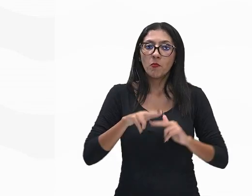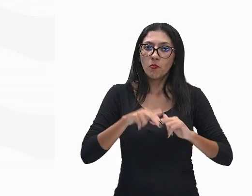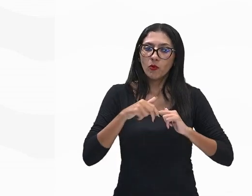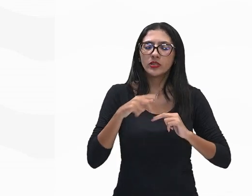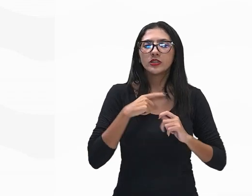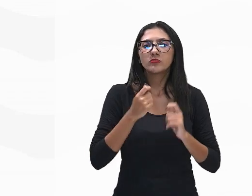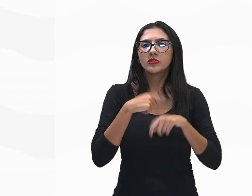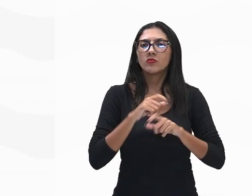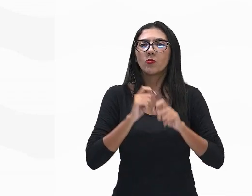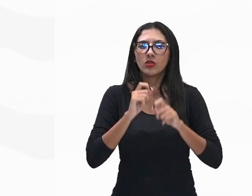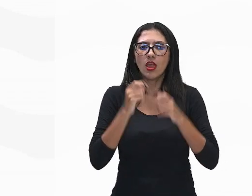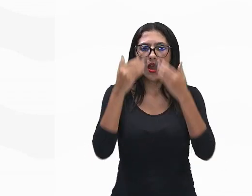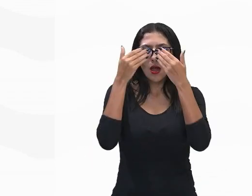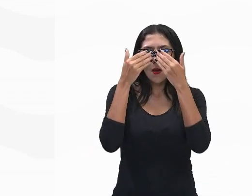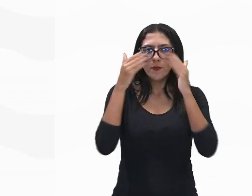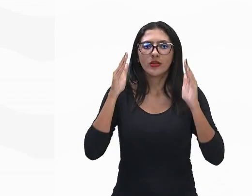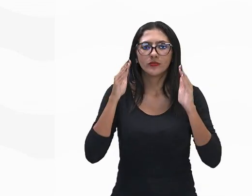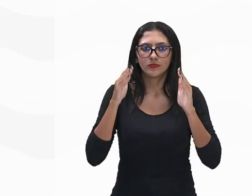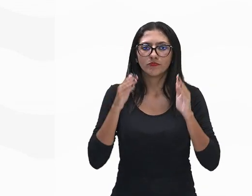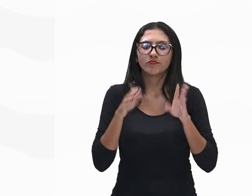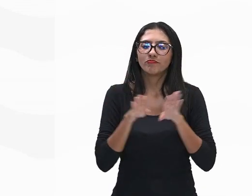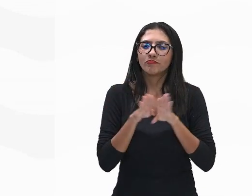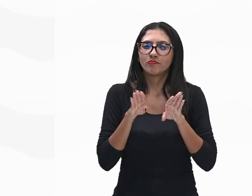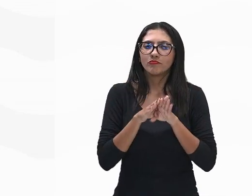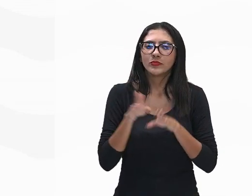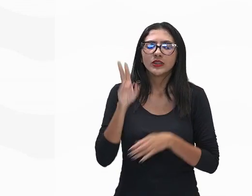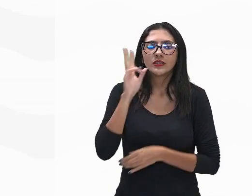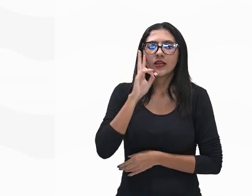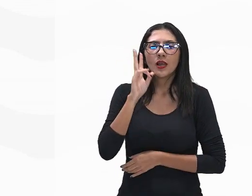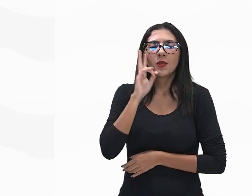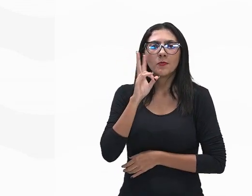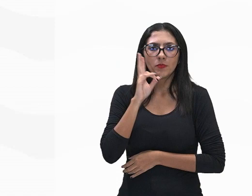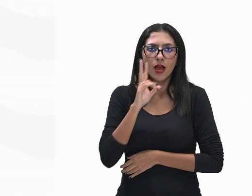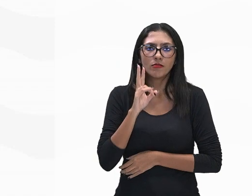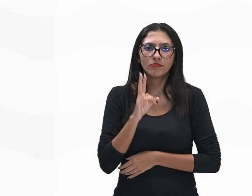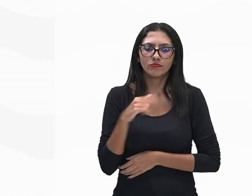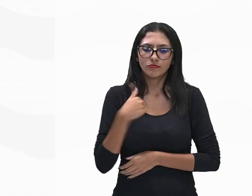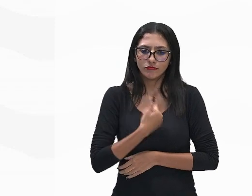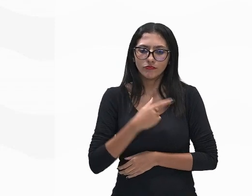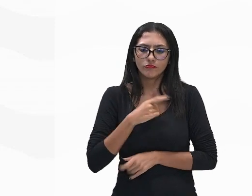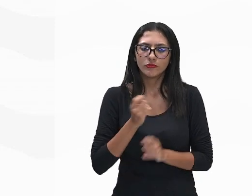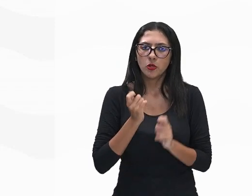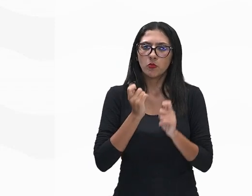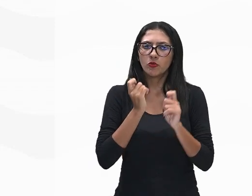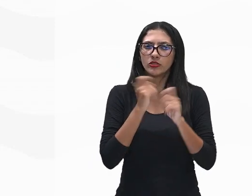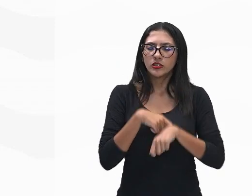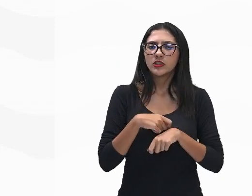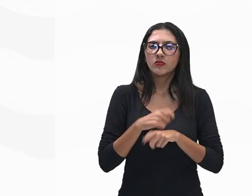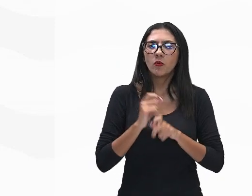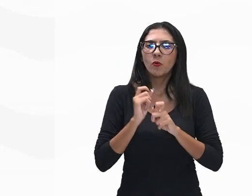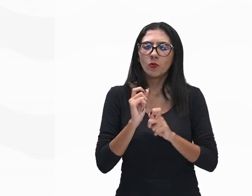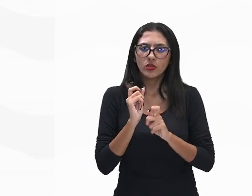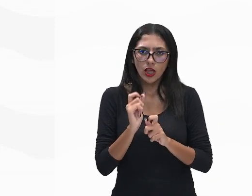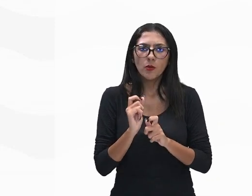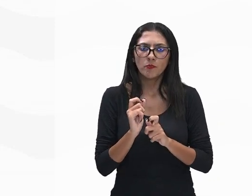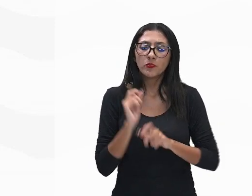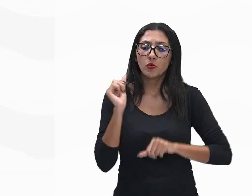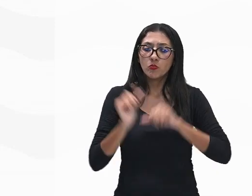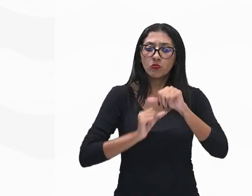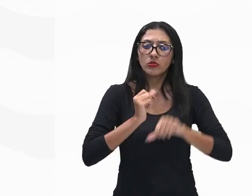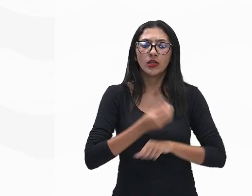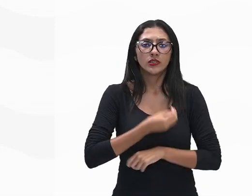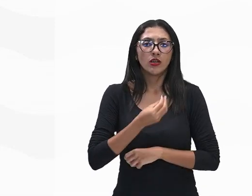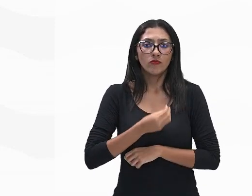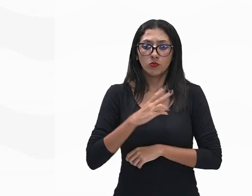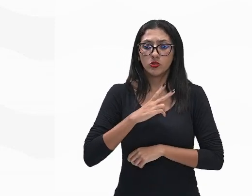ao processo e lembre-se de que você tem o poder para moldar a sua própria história.